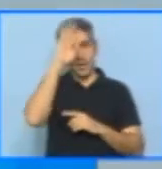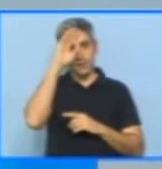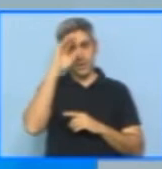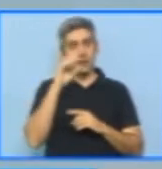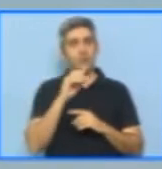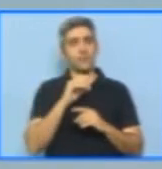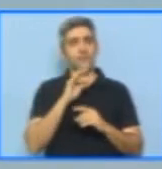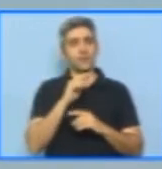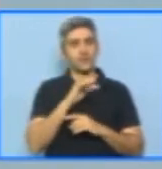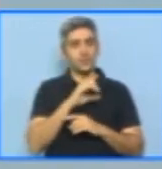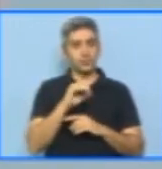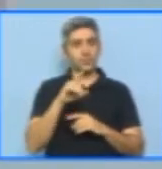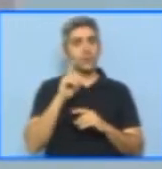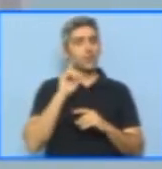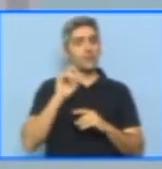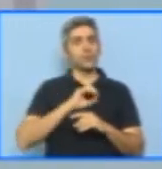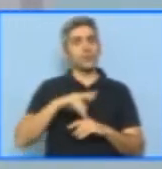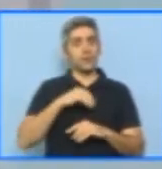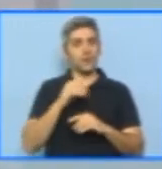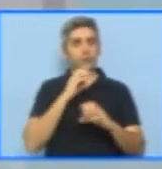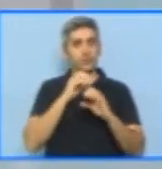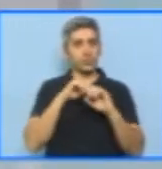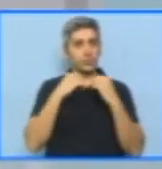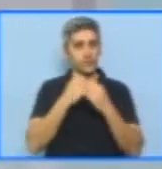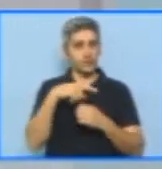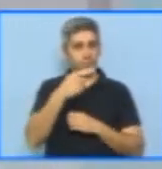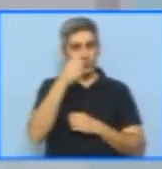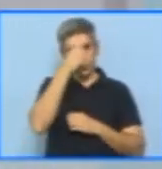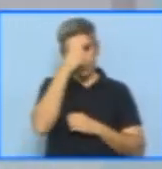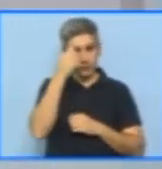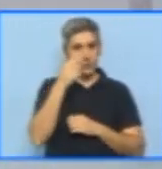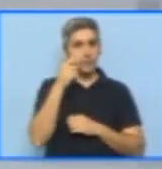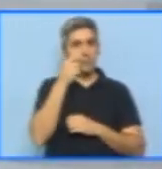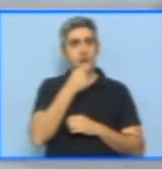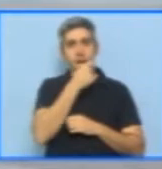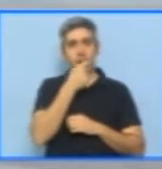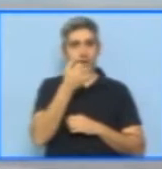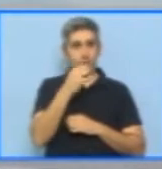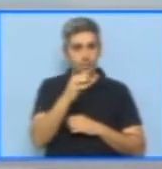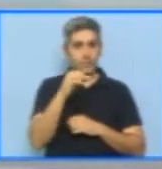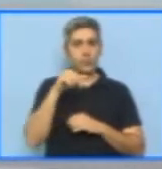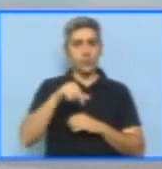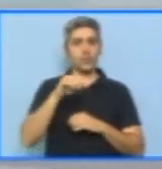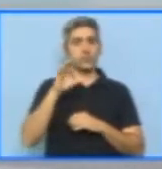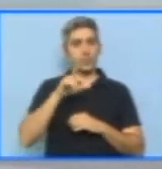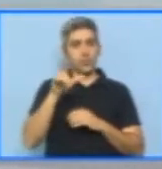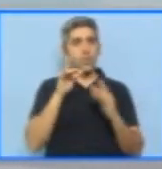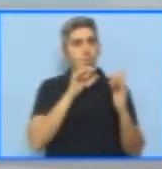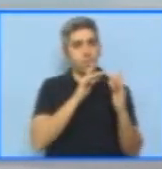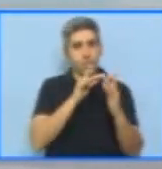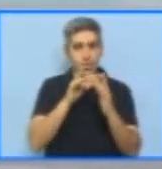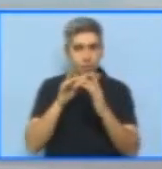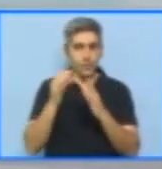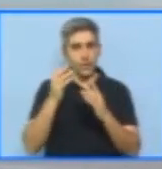Comunicações Sociais, que se assinala no próximo domingo, o dia 28 de maio. Hoje, em Lisboa, os jornalistas tomam contacto com esta mensagem,